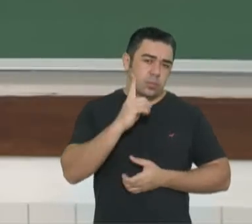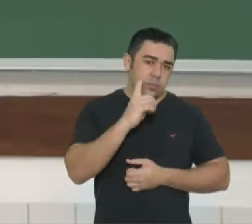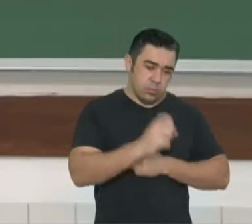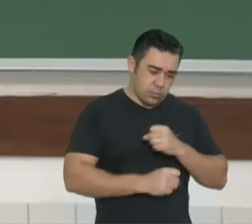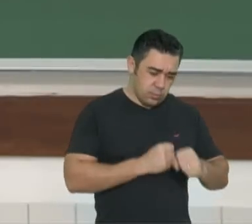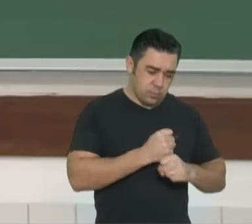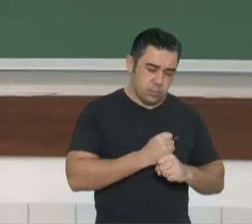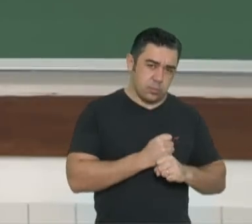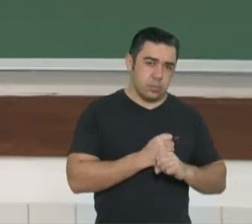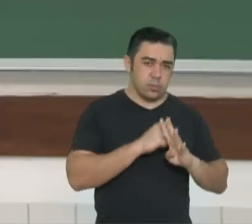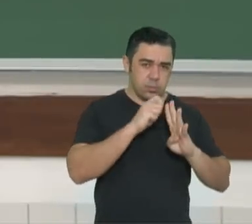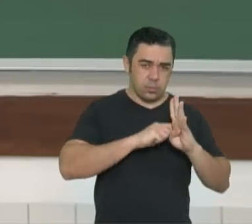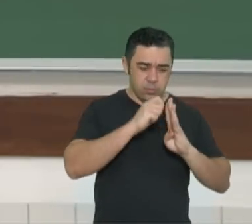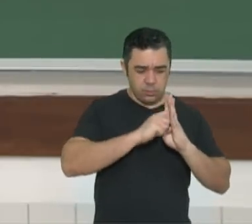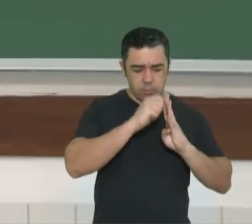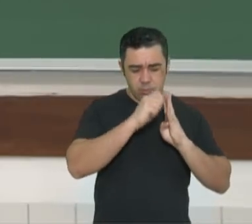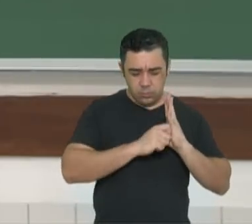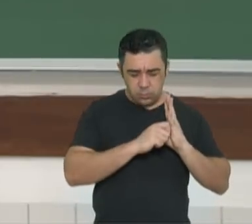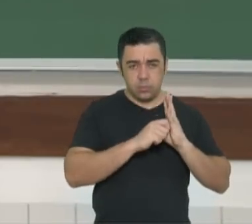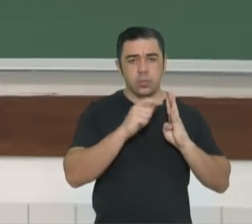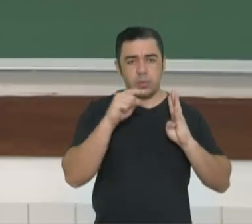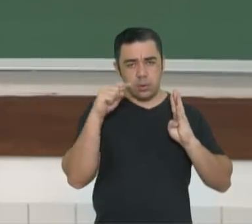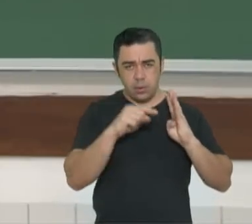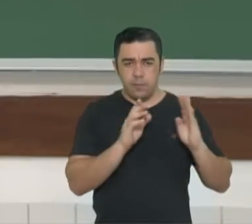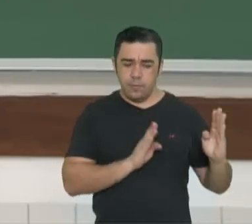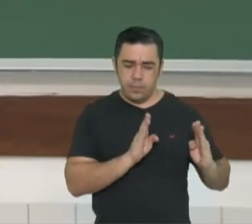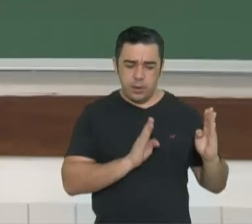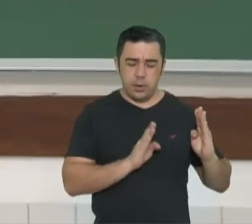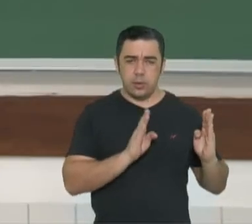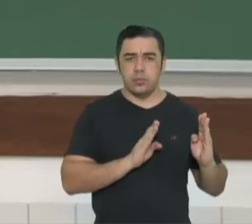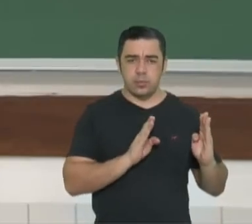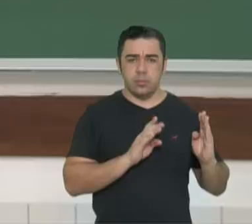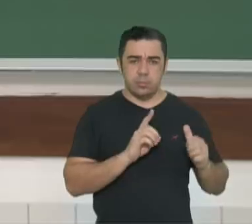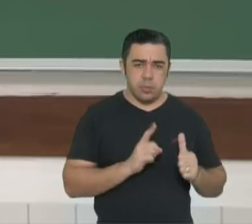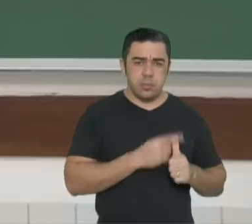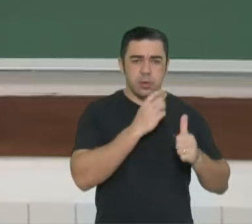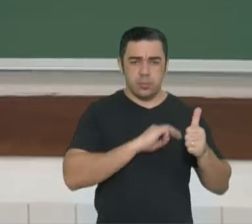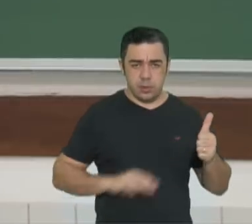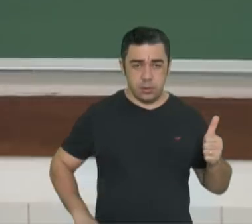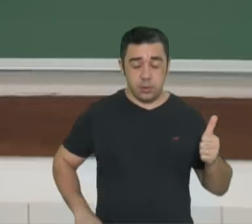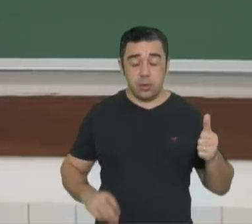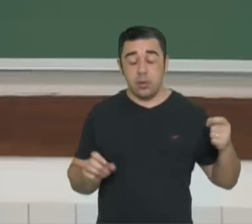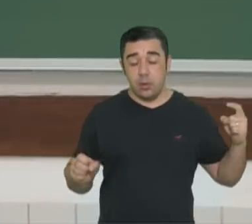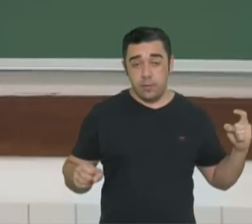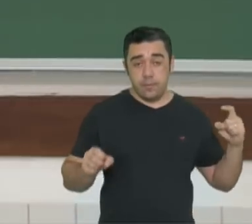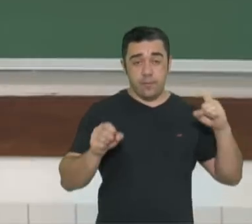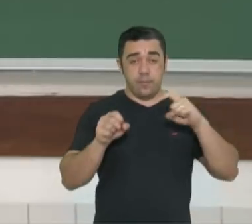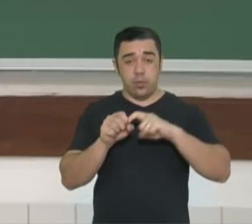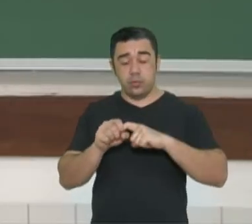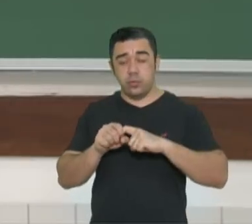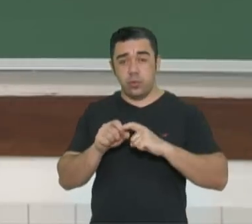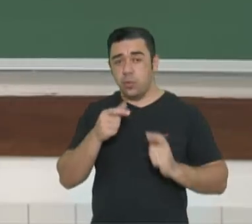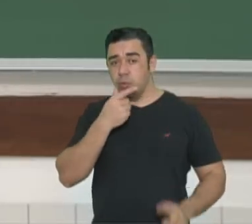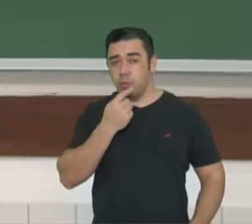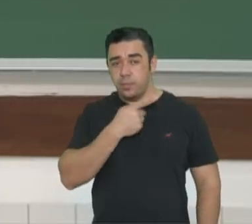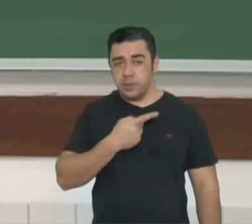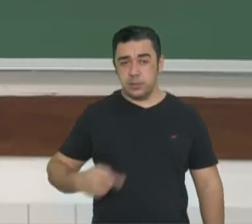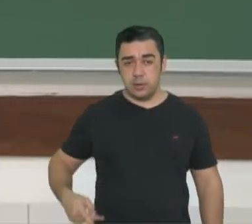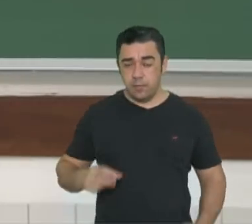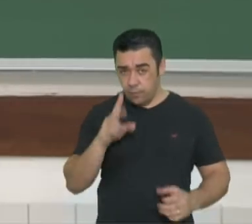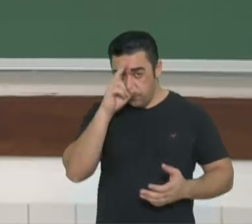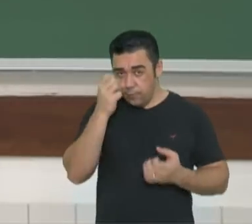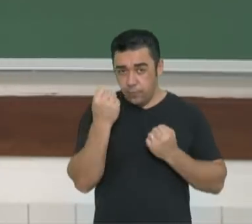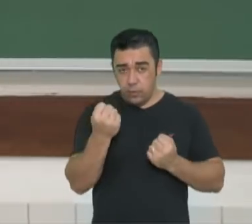4 meses aí que o Brasil foi parlamentarista, com o Tancredo Neves primeiro-ministro, e o Jango voltou a ter força. Já que ele voltou a